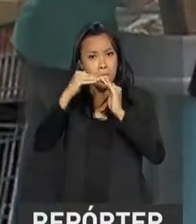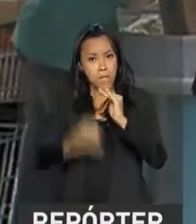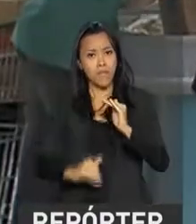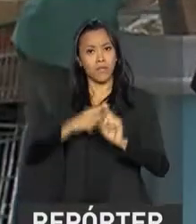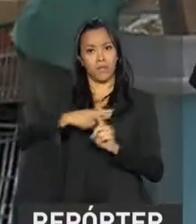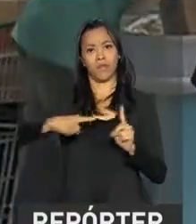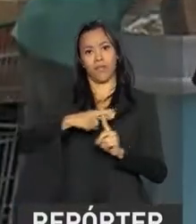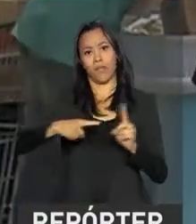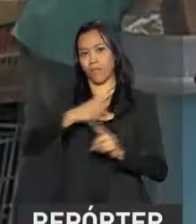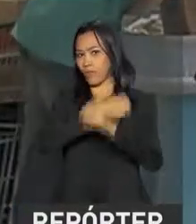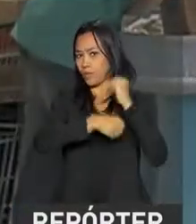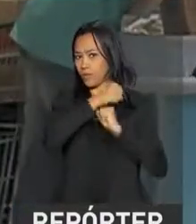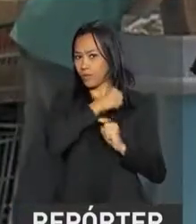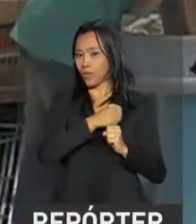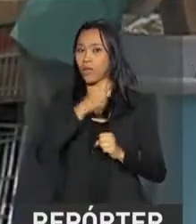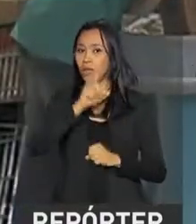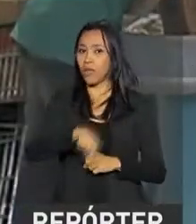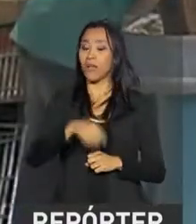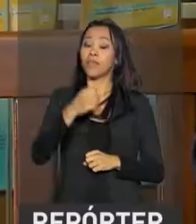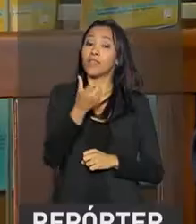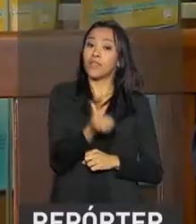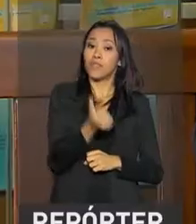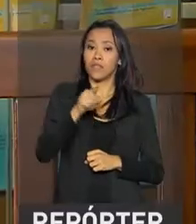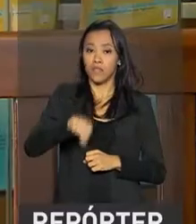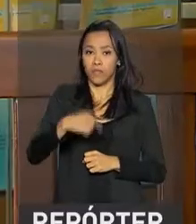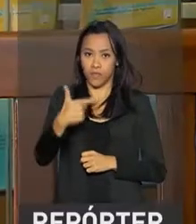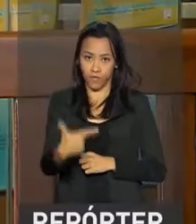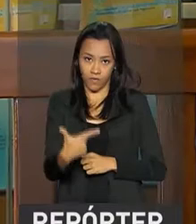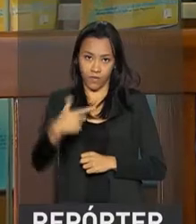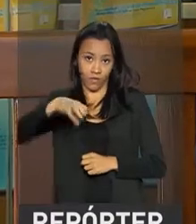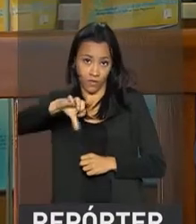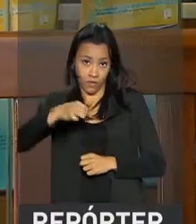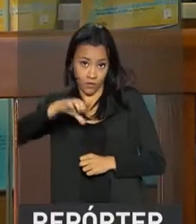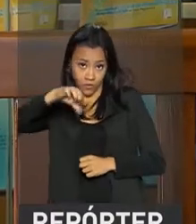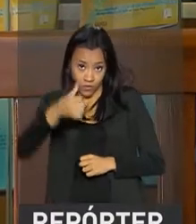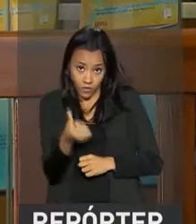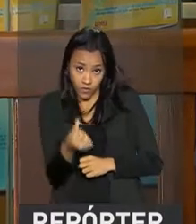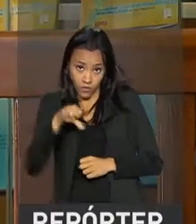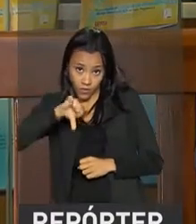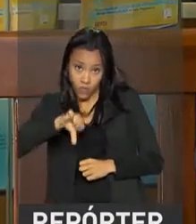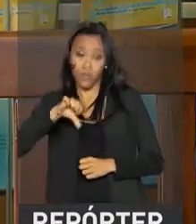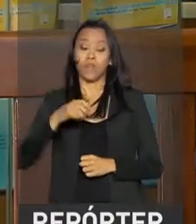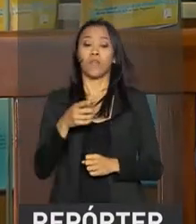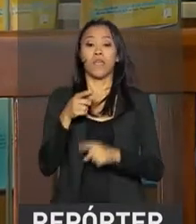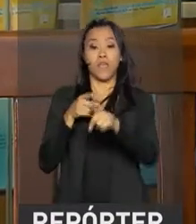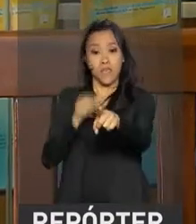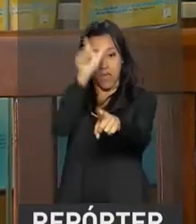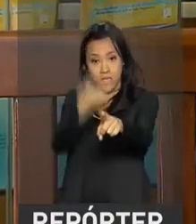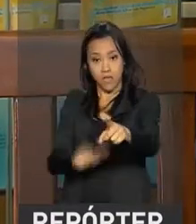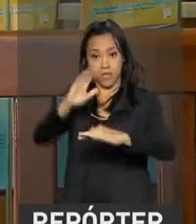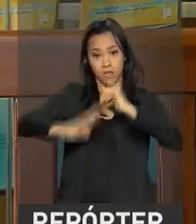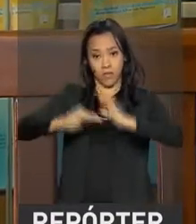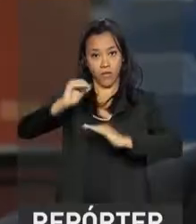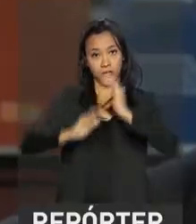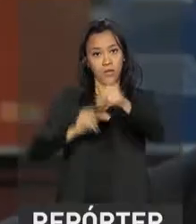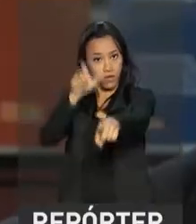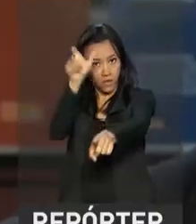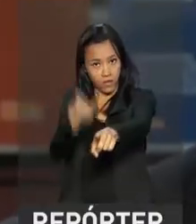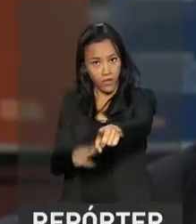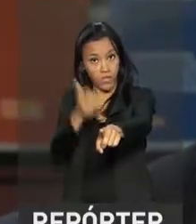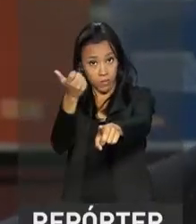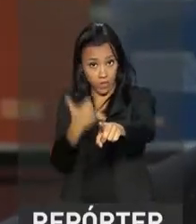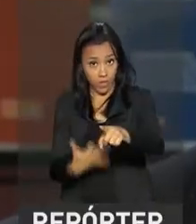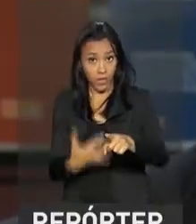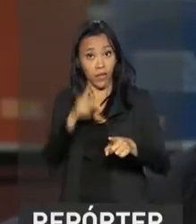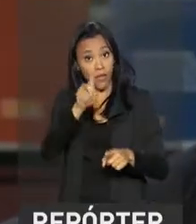de 6,29 por cento segundo esse economista um dos principais efeitos da queda da inflação é a